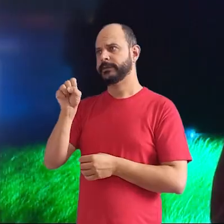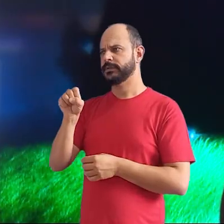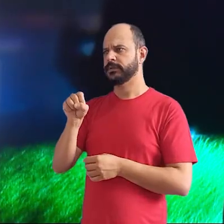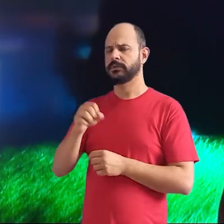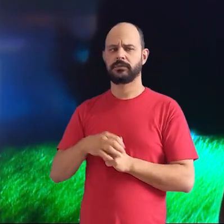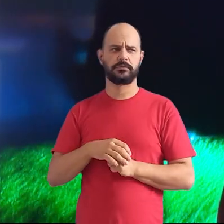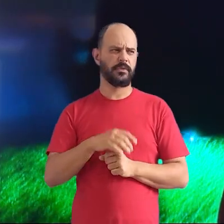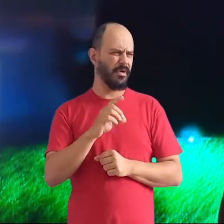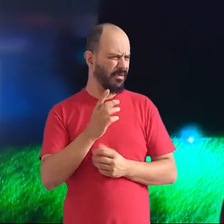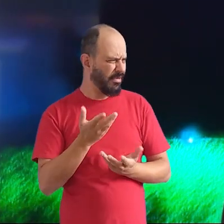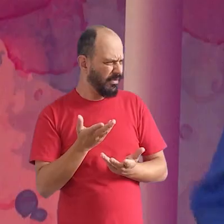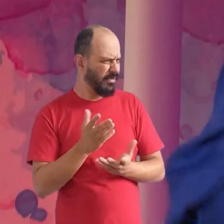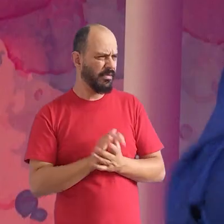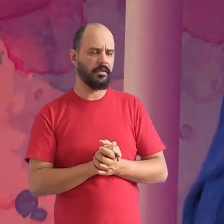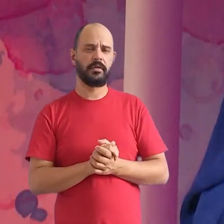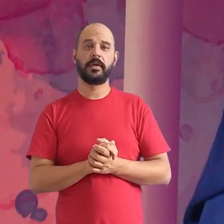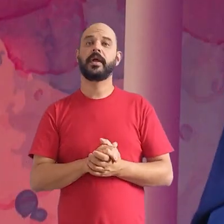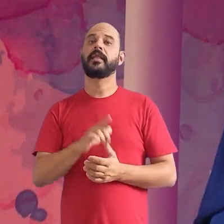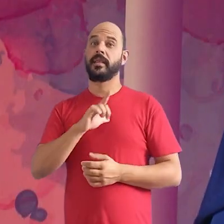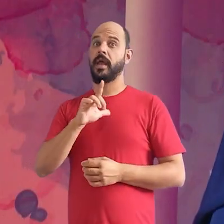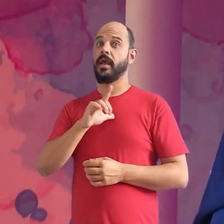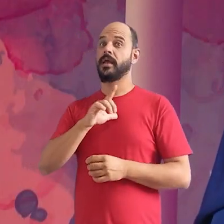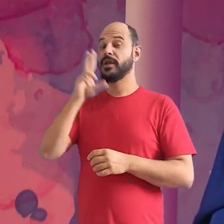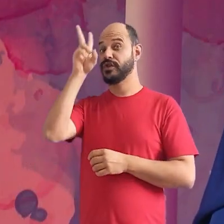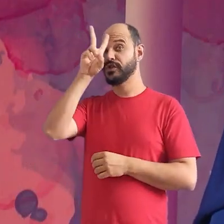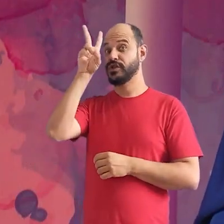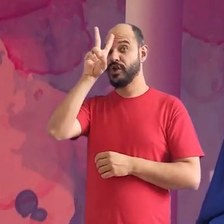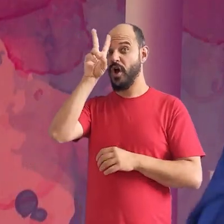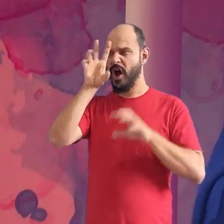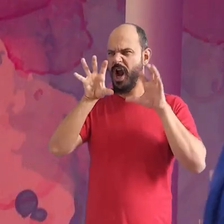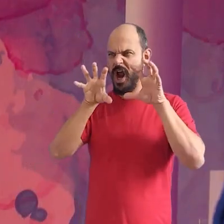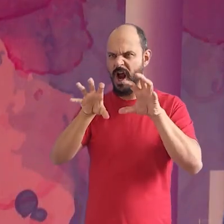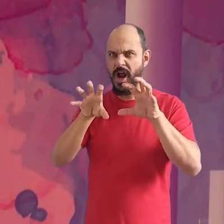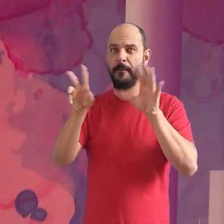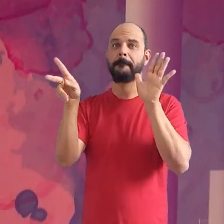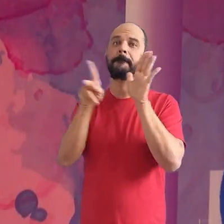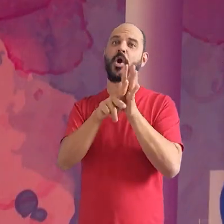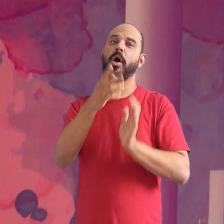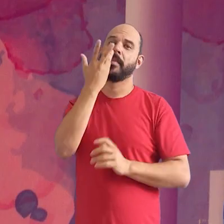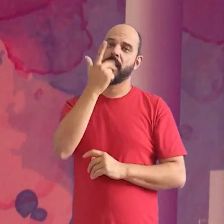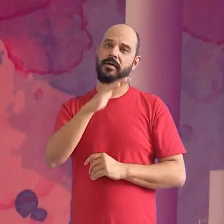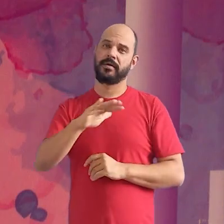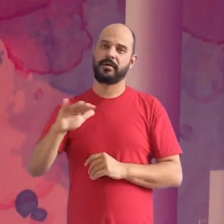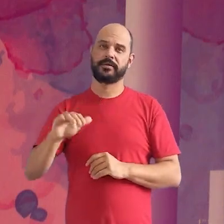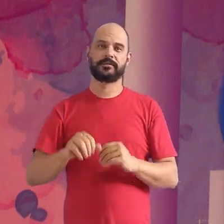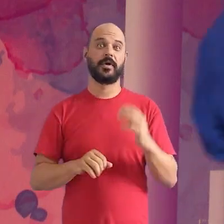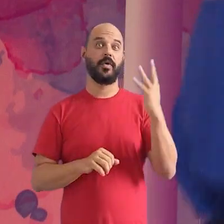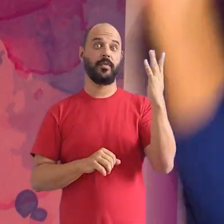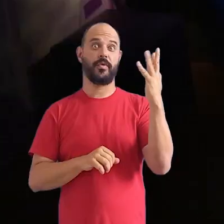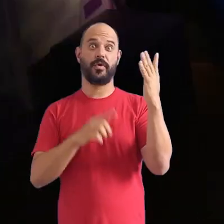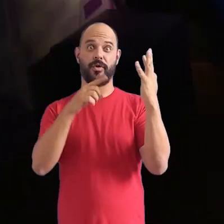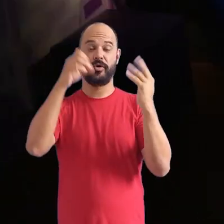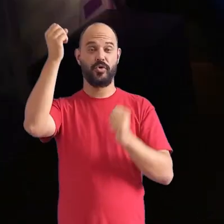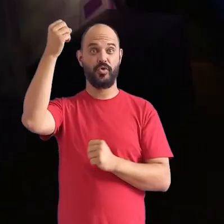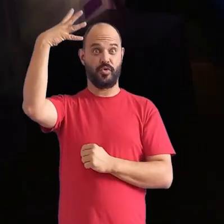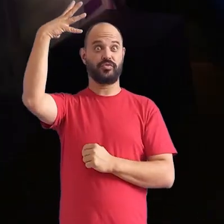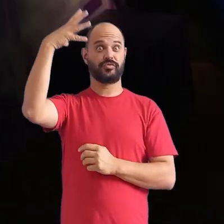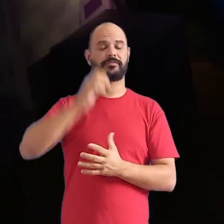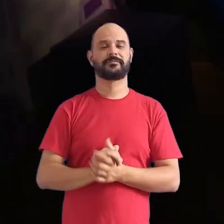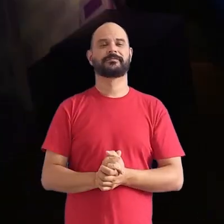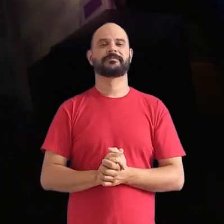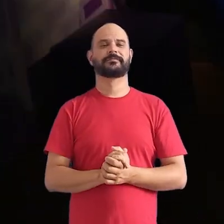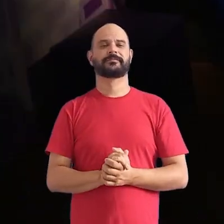sim. O quê? Mas é sobre uma história de terror própria para crianças. Blue